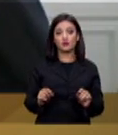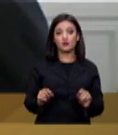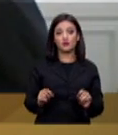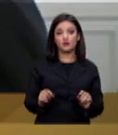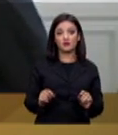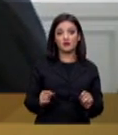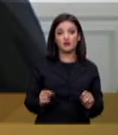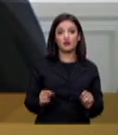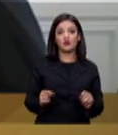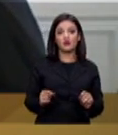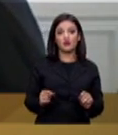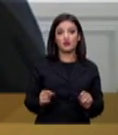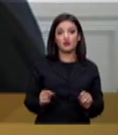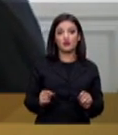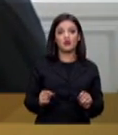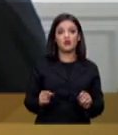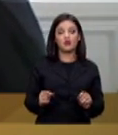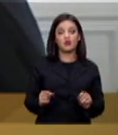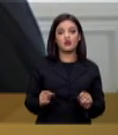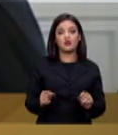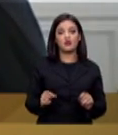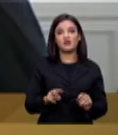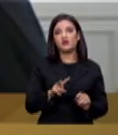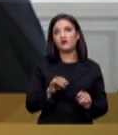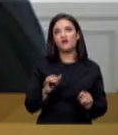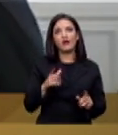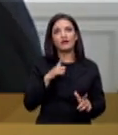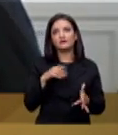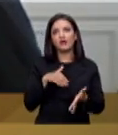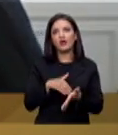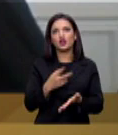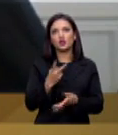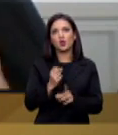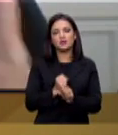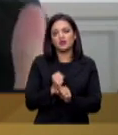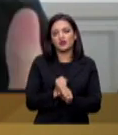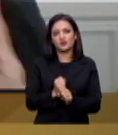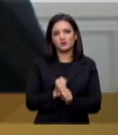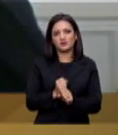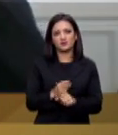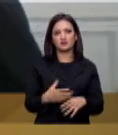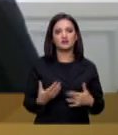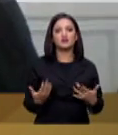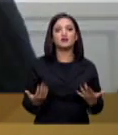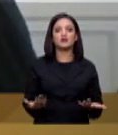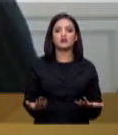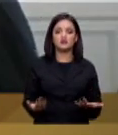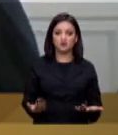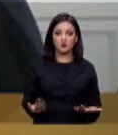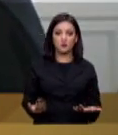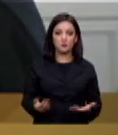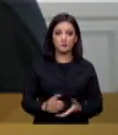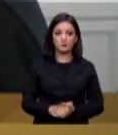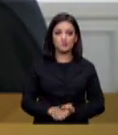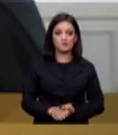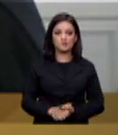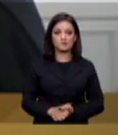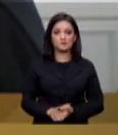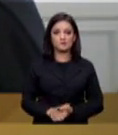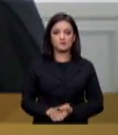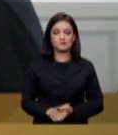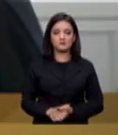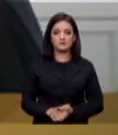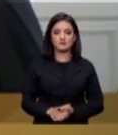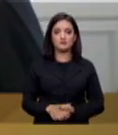no máximo 2 anos a partir da edição, 24 meses, e se a corte entender por conhecer